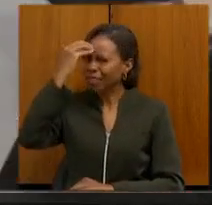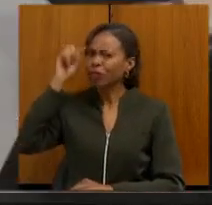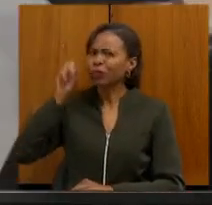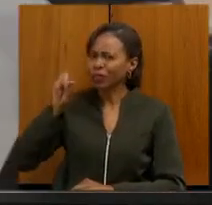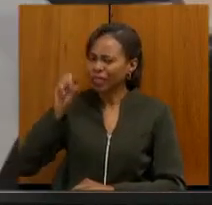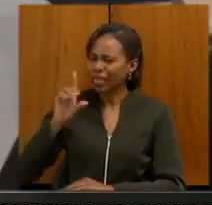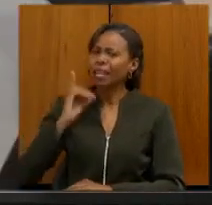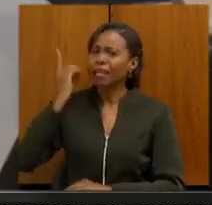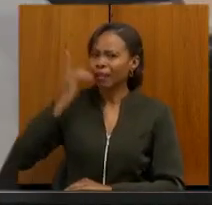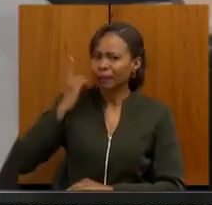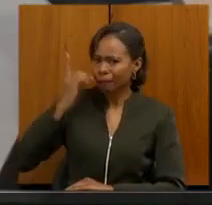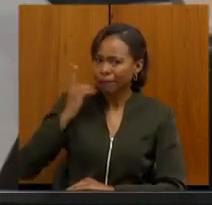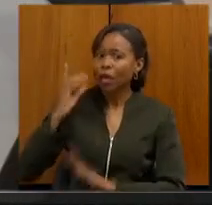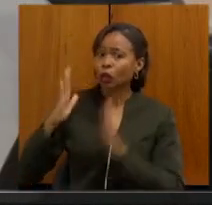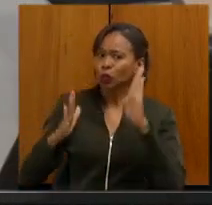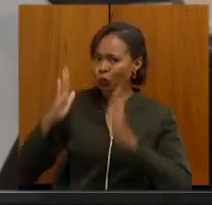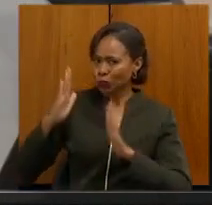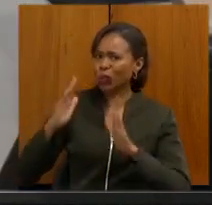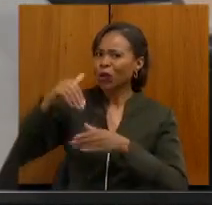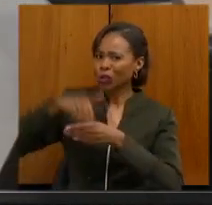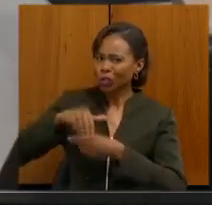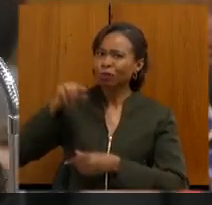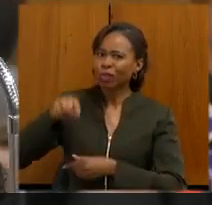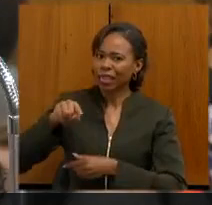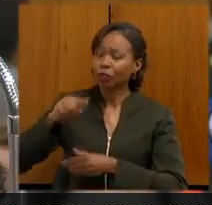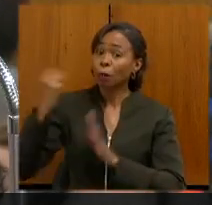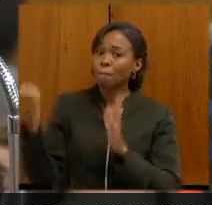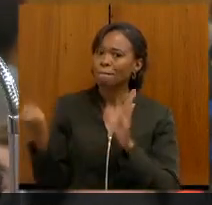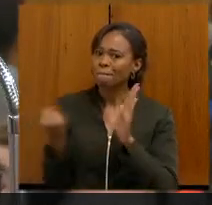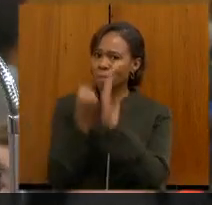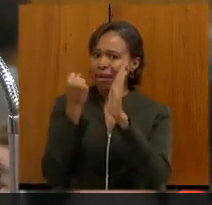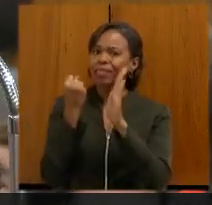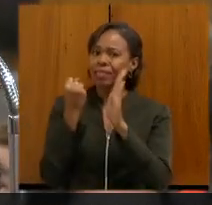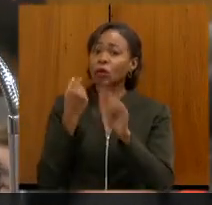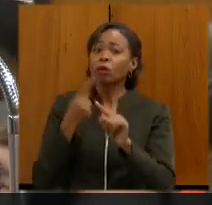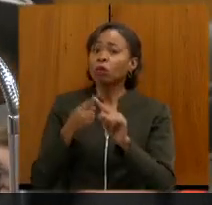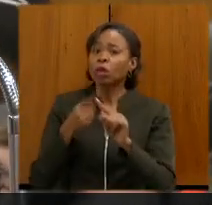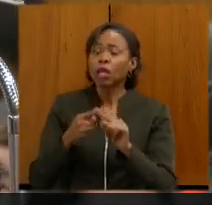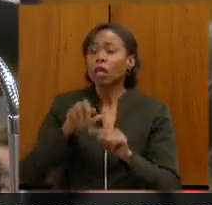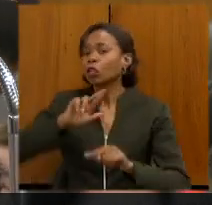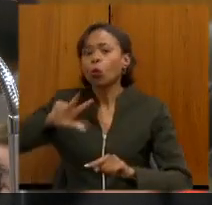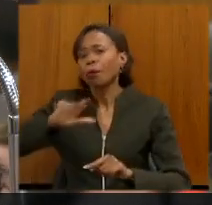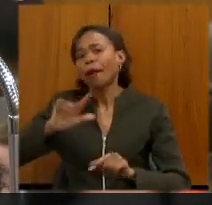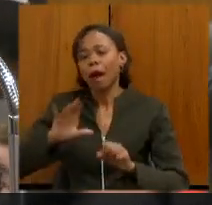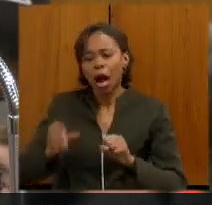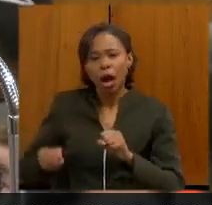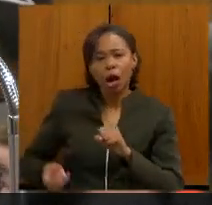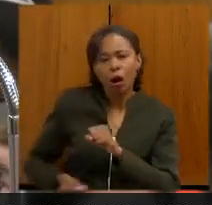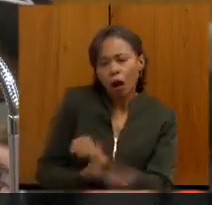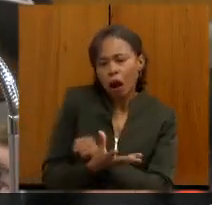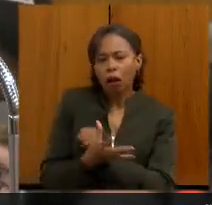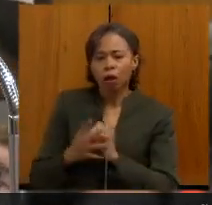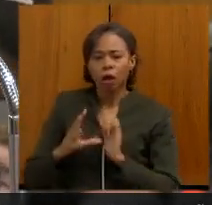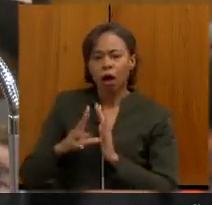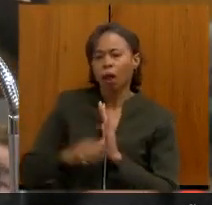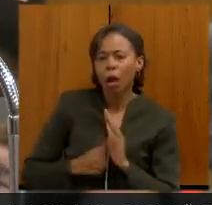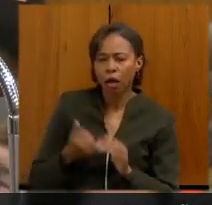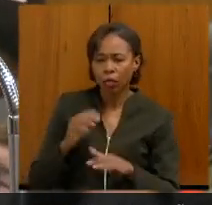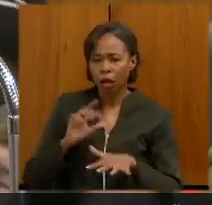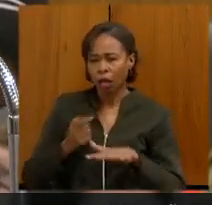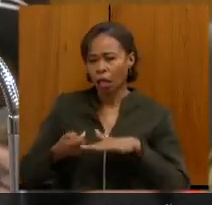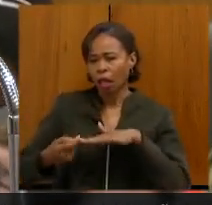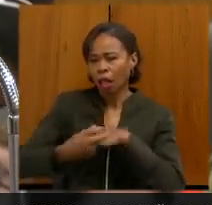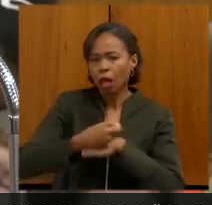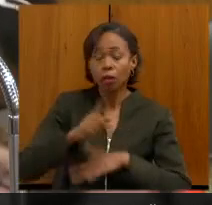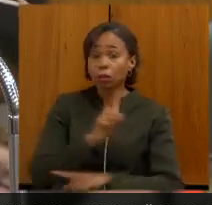o seu mandar o seu mandato literalmente deixa legado não é que ele mandato corrupto onde só tem fake News ou que não